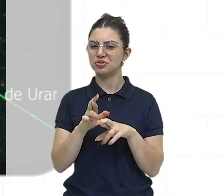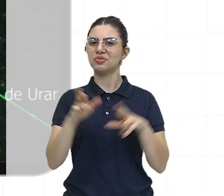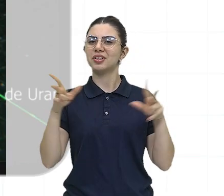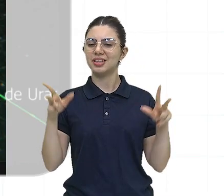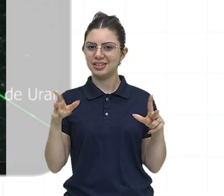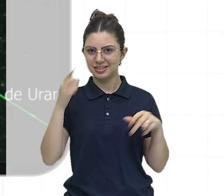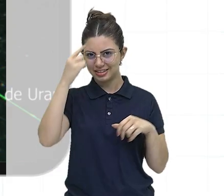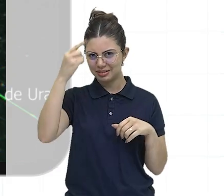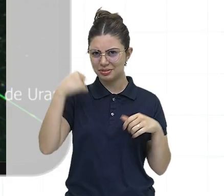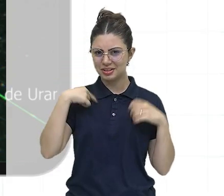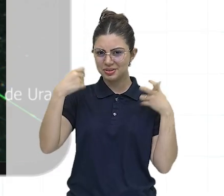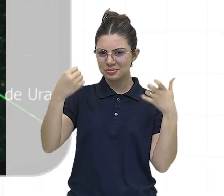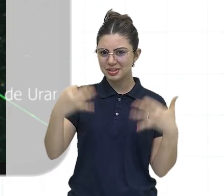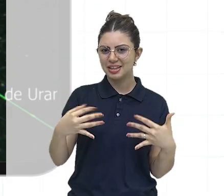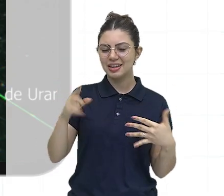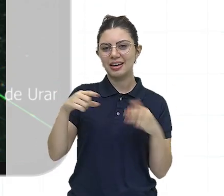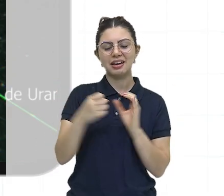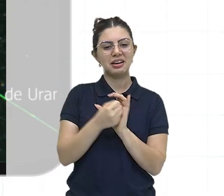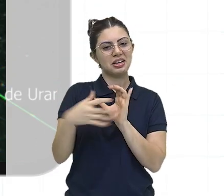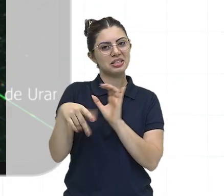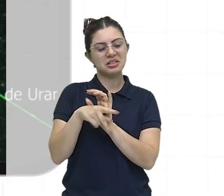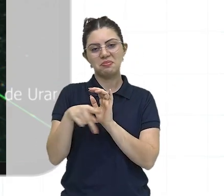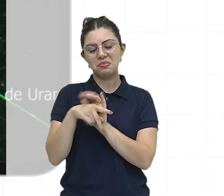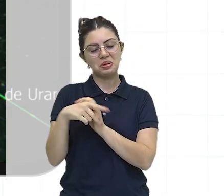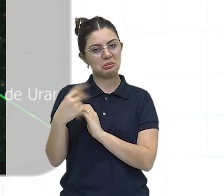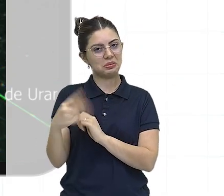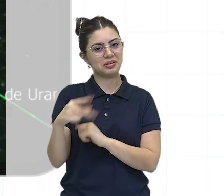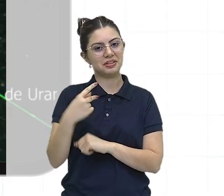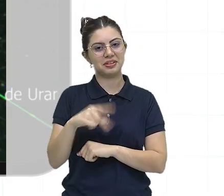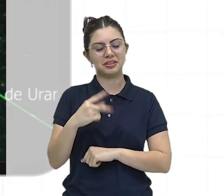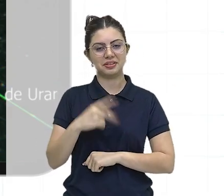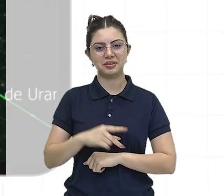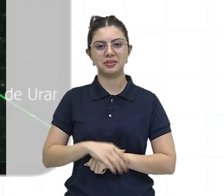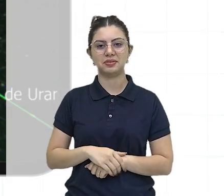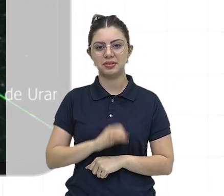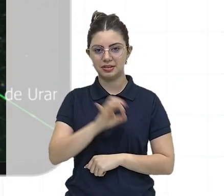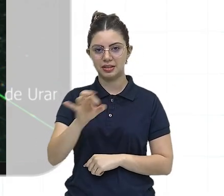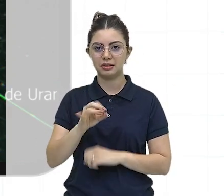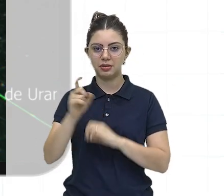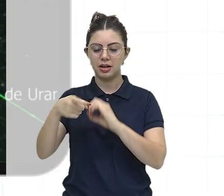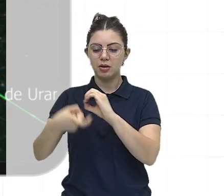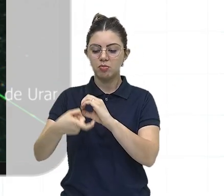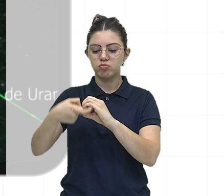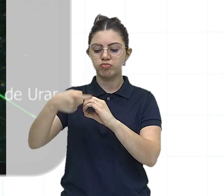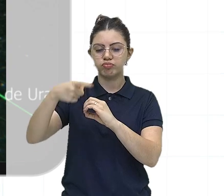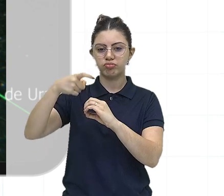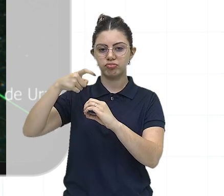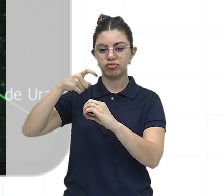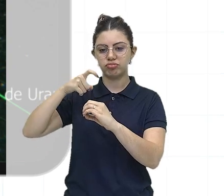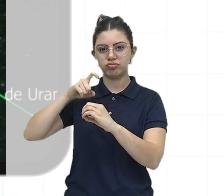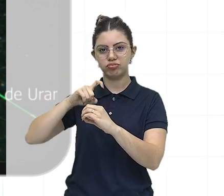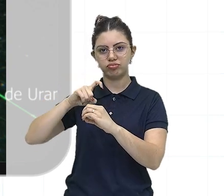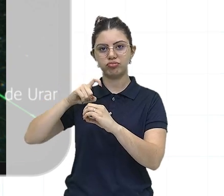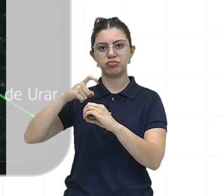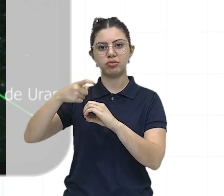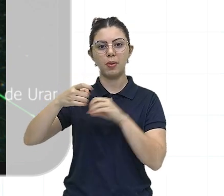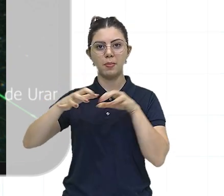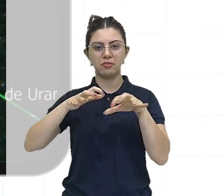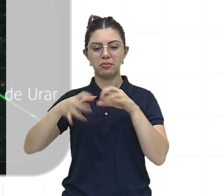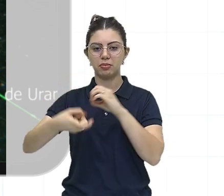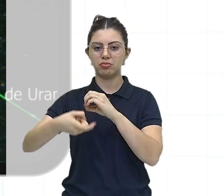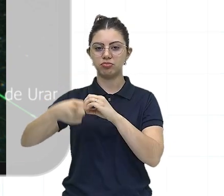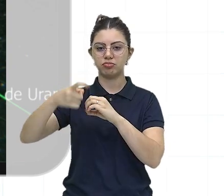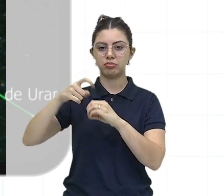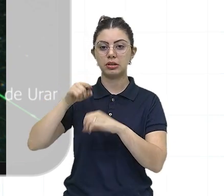falando anteriormente, essa característica particular dele, do plano, né, orbital. É o